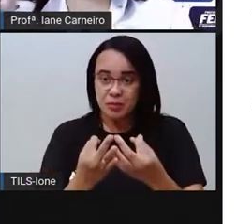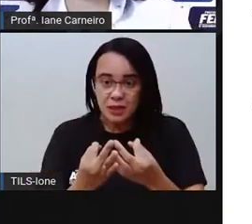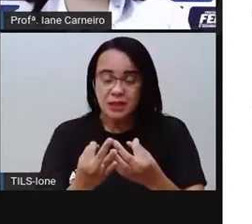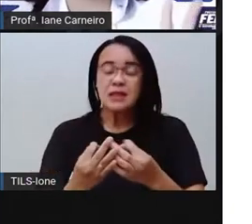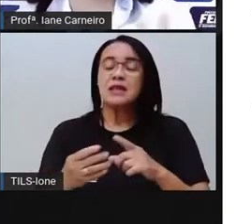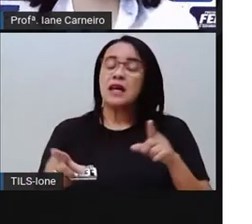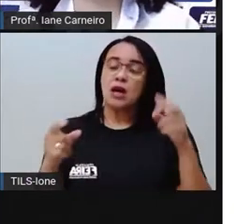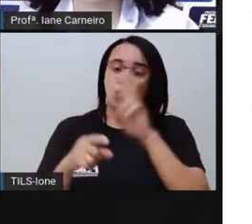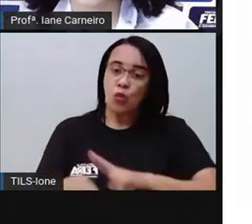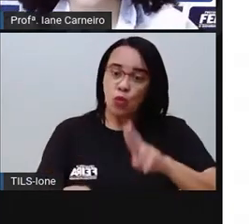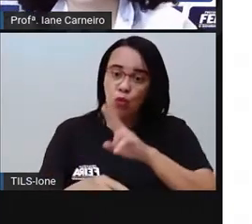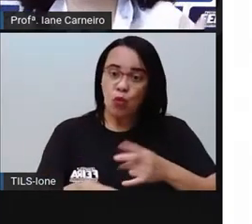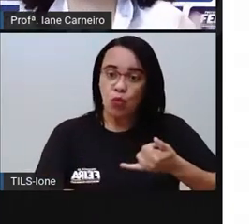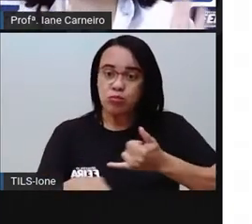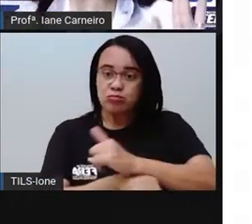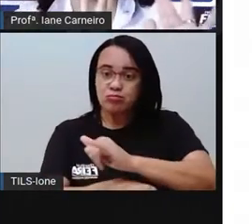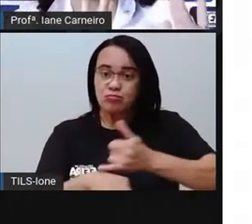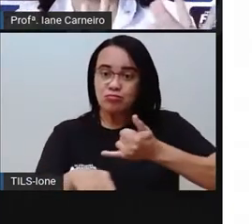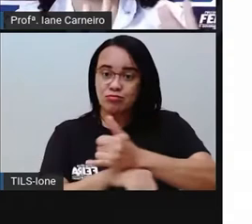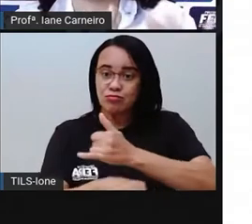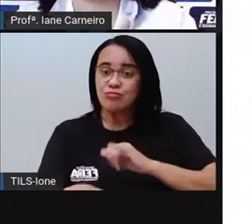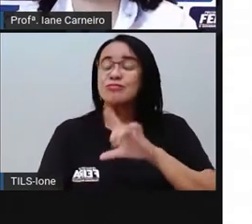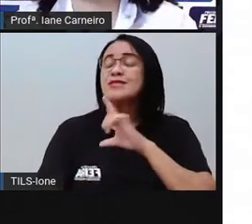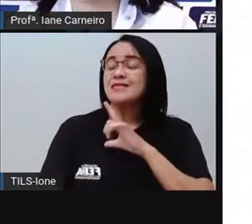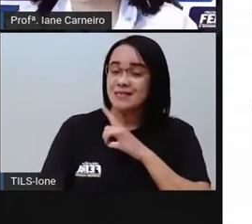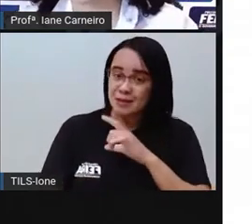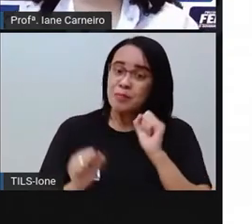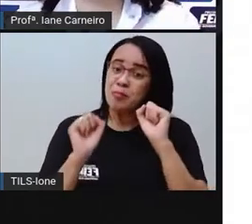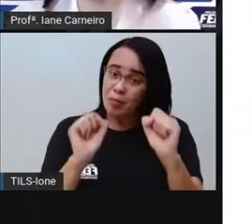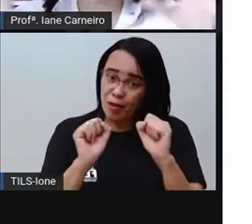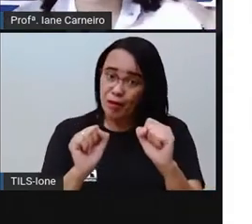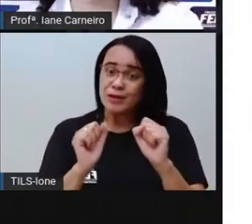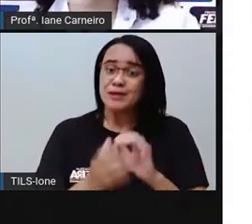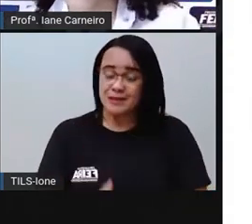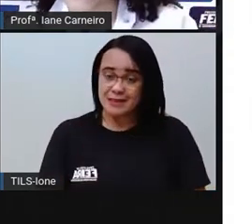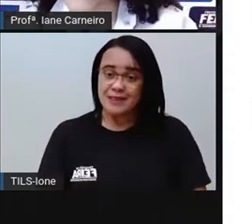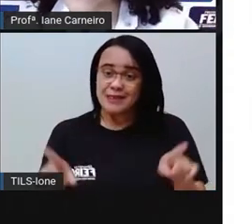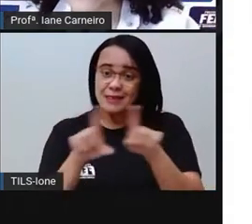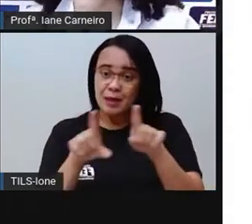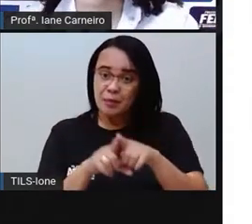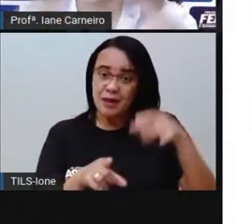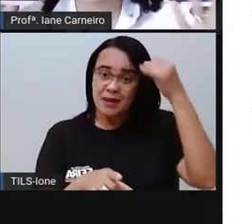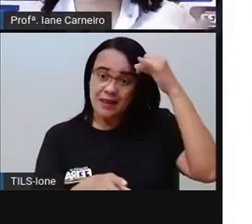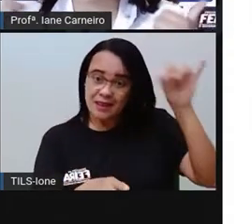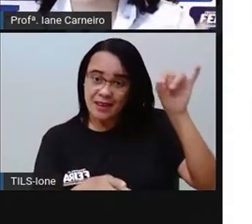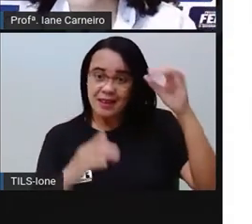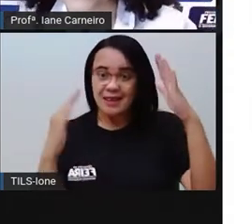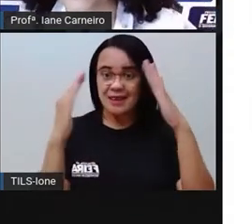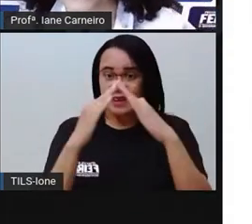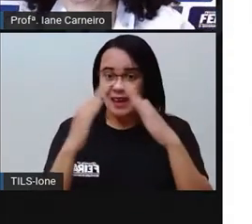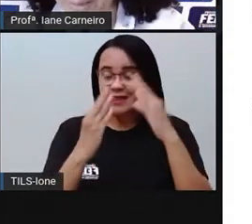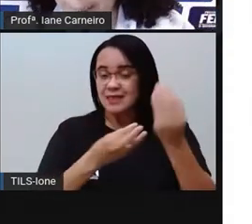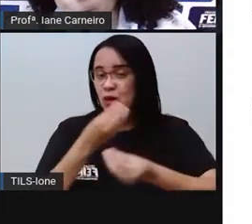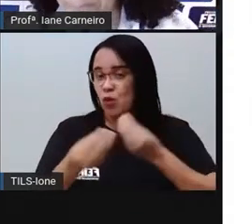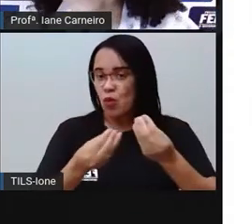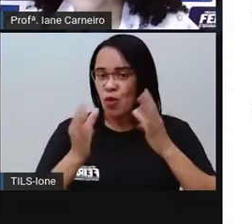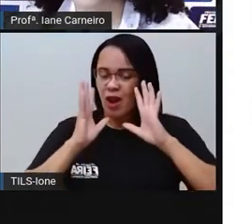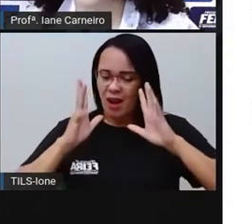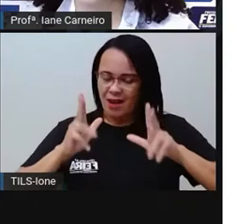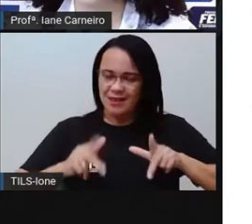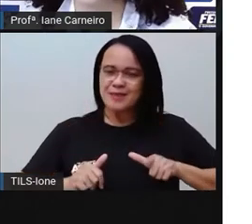né, para utilizar aí, para fazer, para prevenir a sua casa, né, e deixar a sua casa bem saudável,